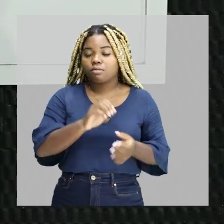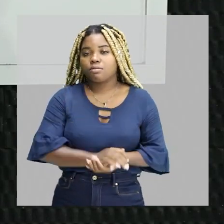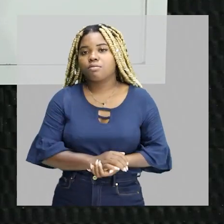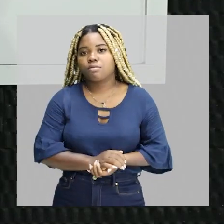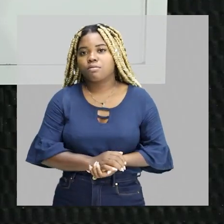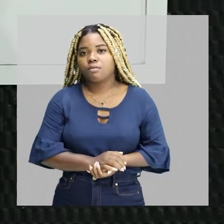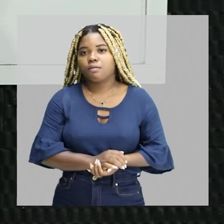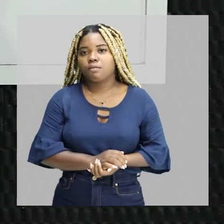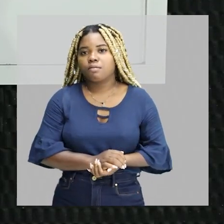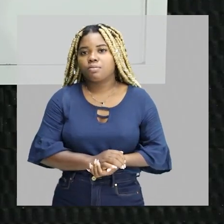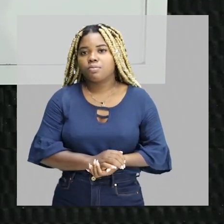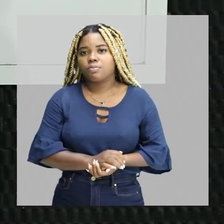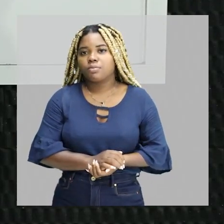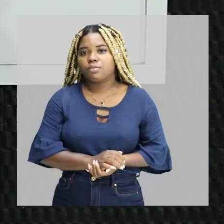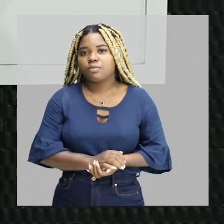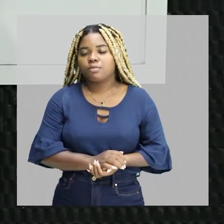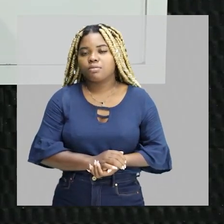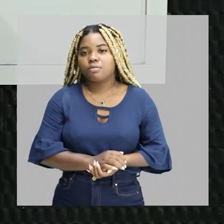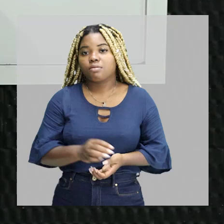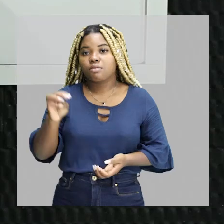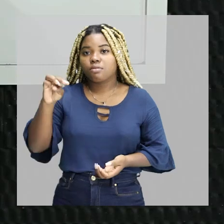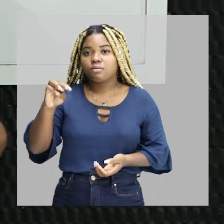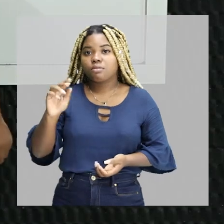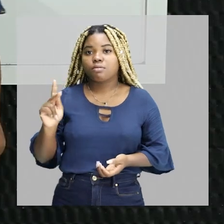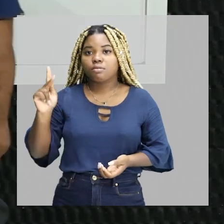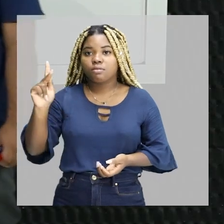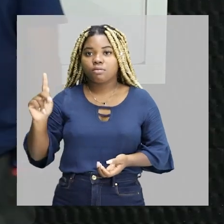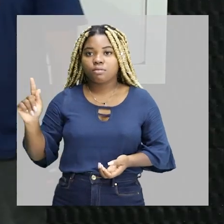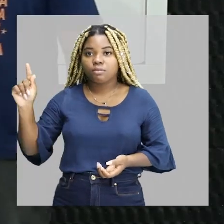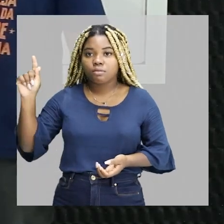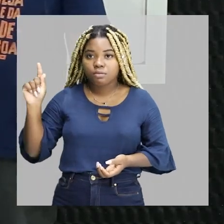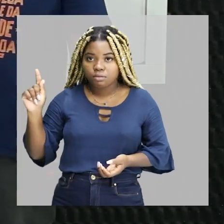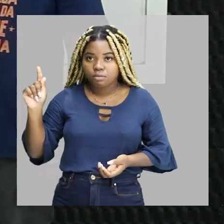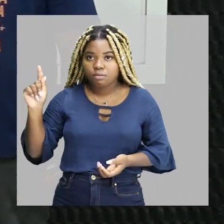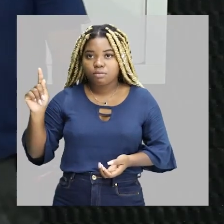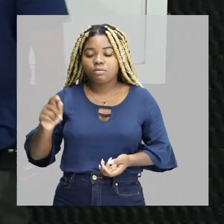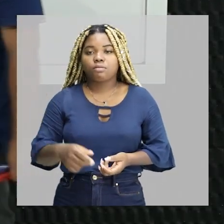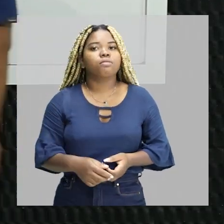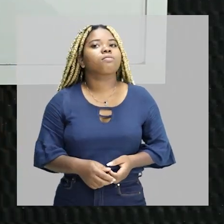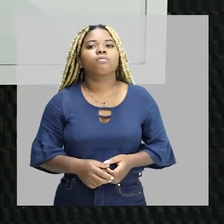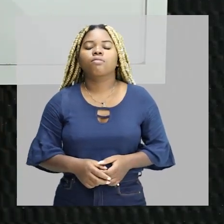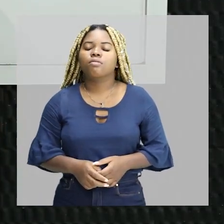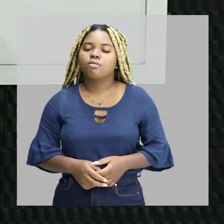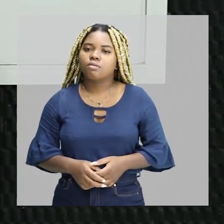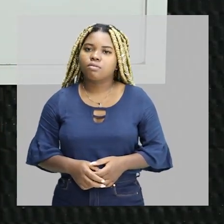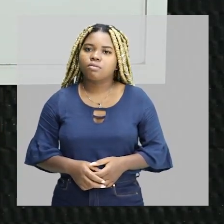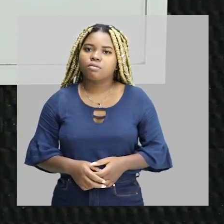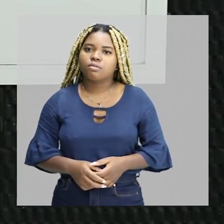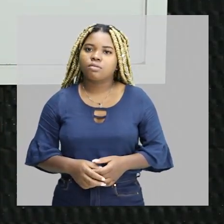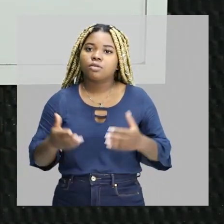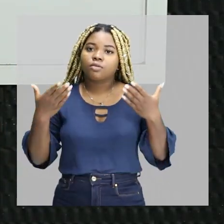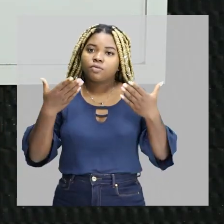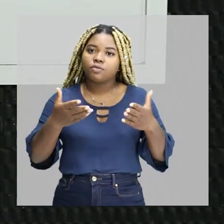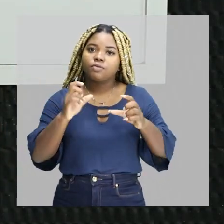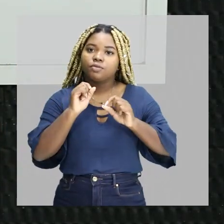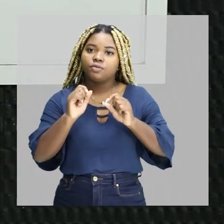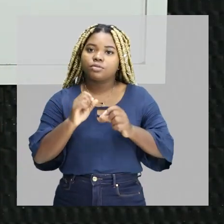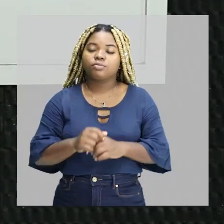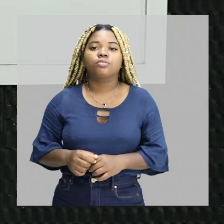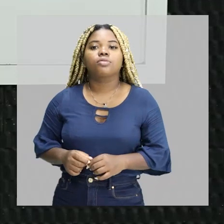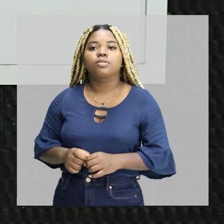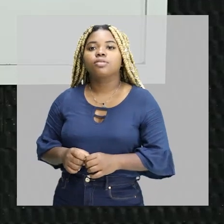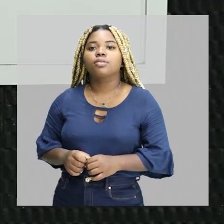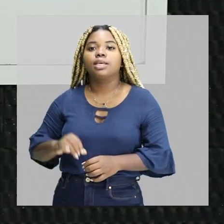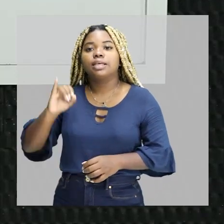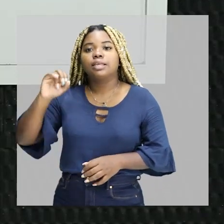é dado em quilogramas. Isso, trabalhando em unidade de sistema internacional,